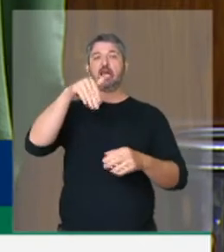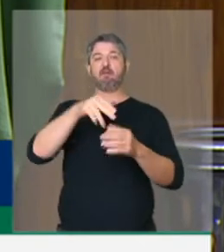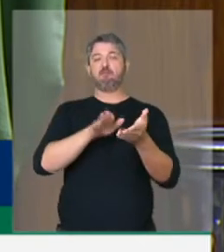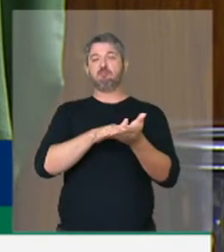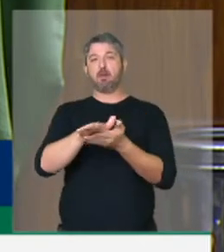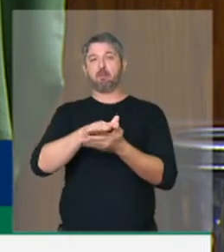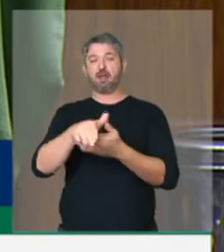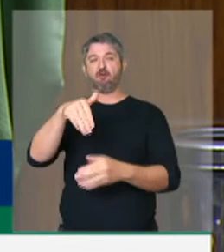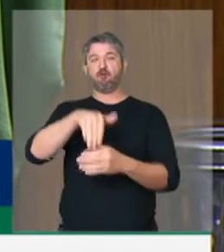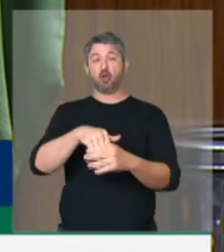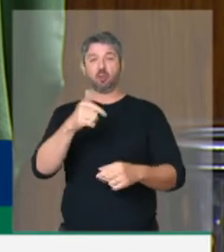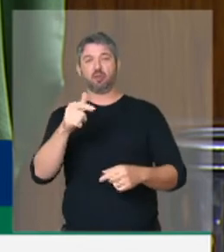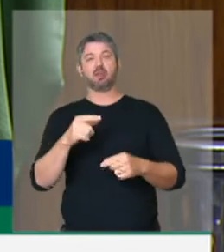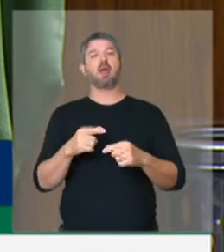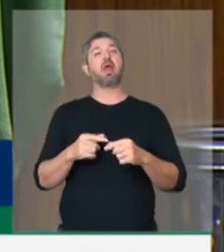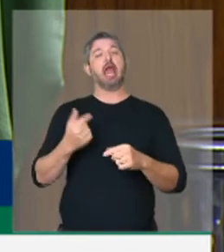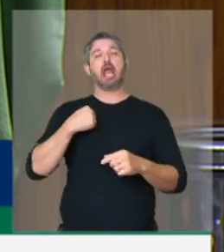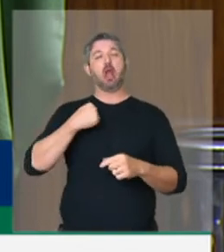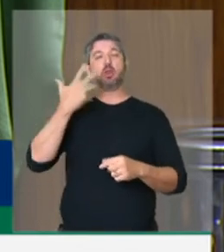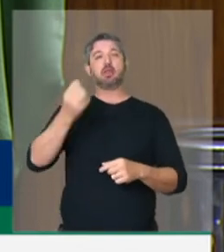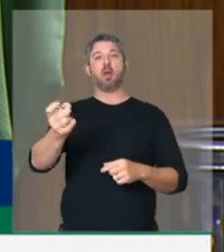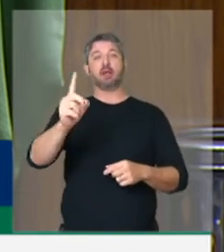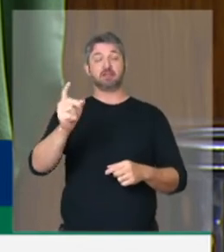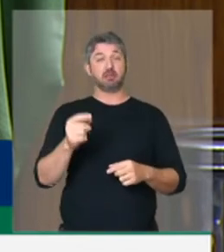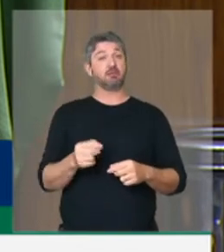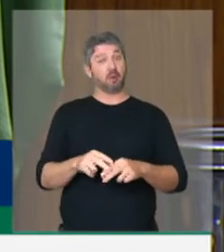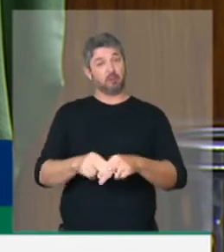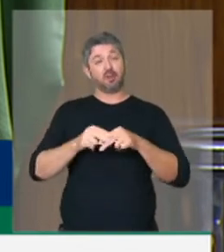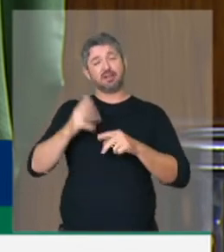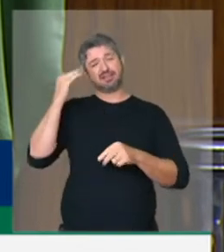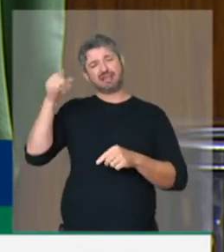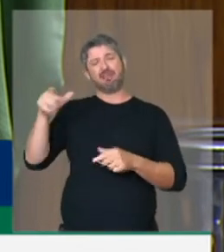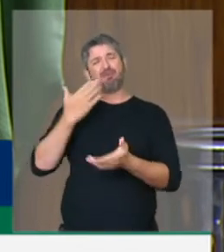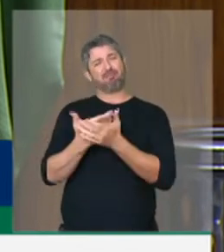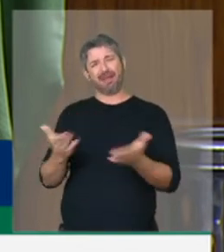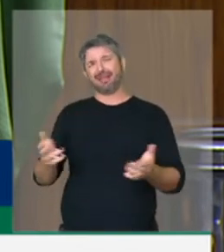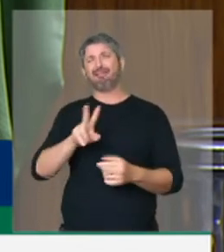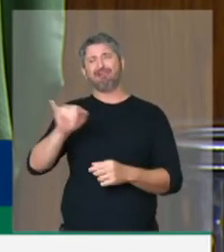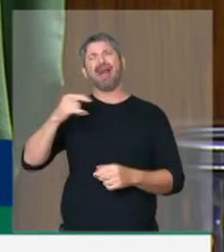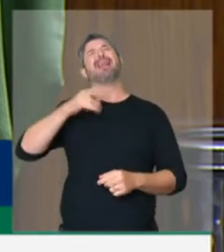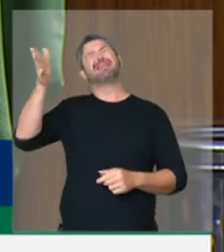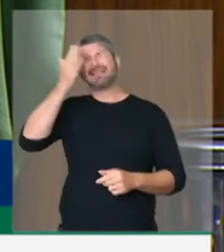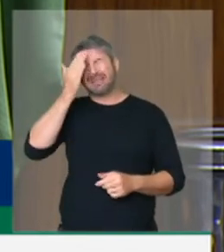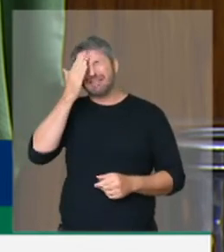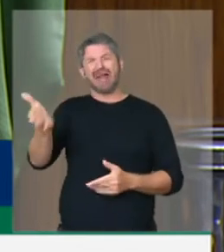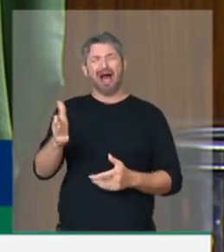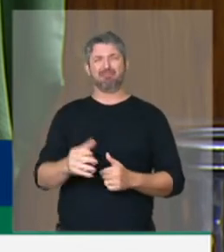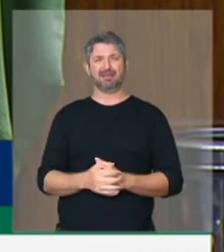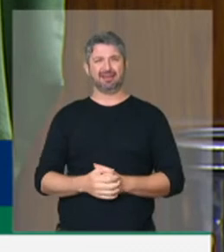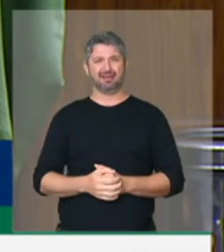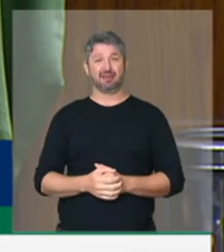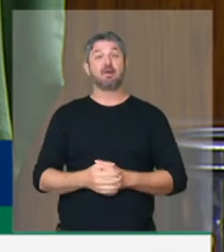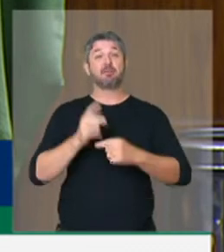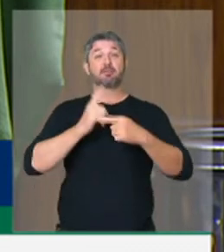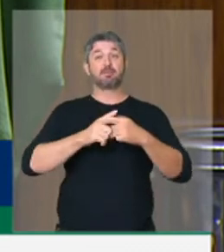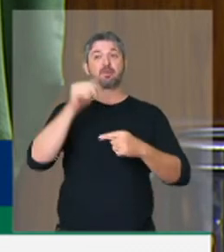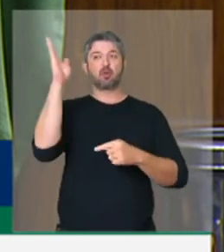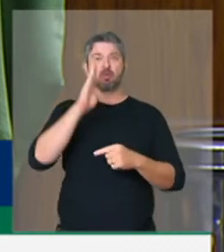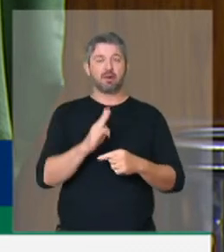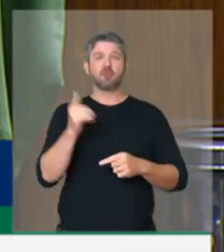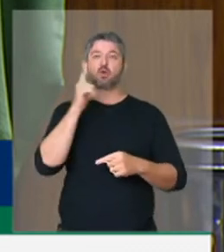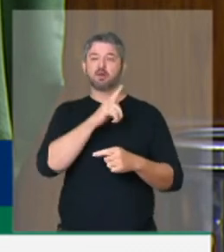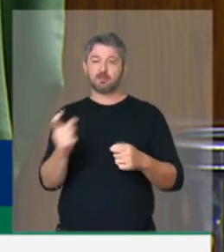porque ele já sabe que vai perder. Ele será derrotado nas próximas eleições, para que o país possa ser